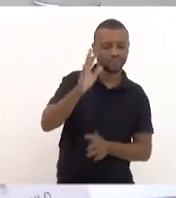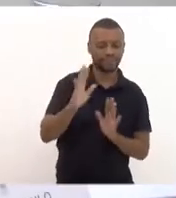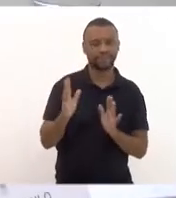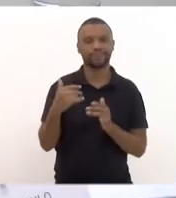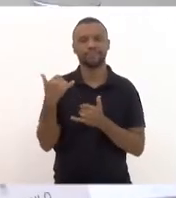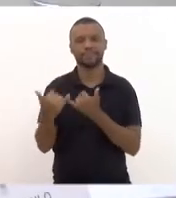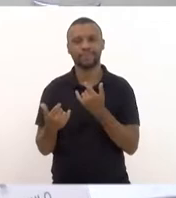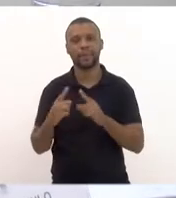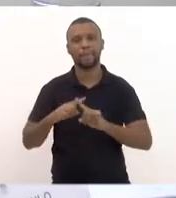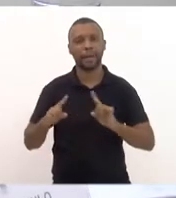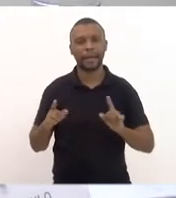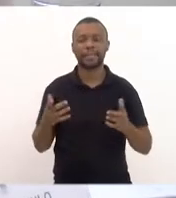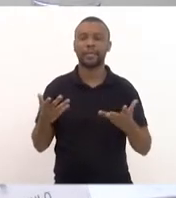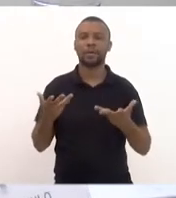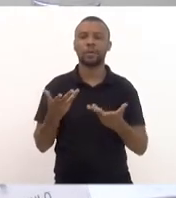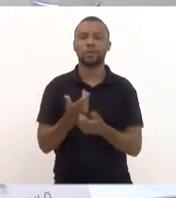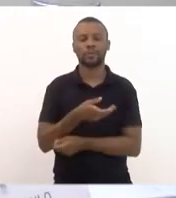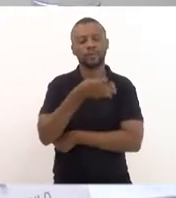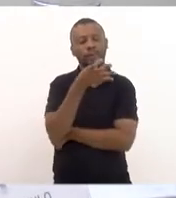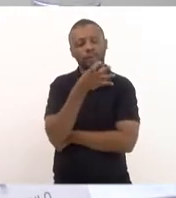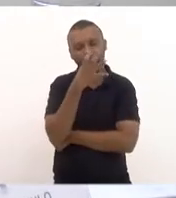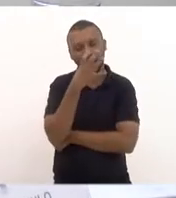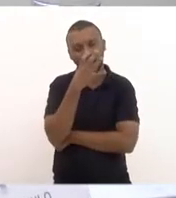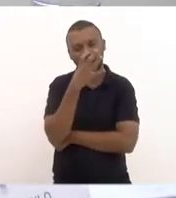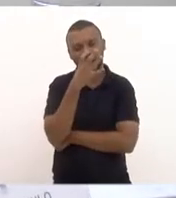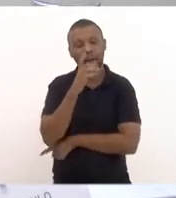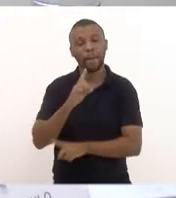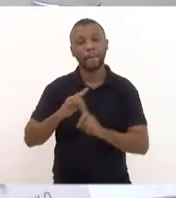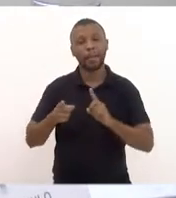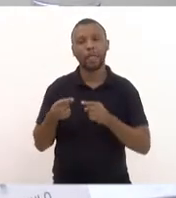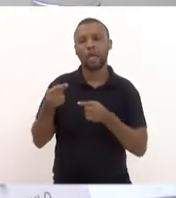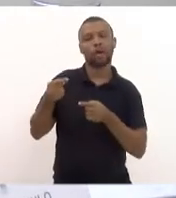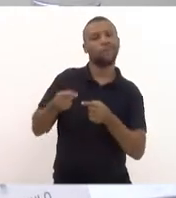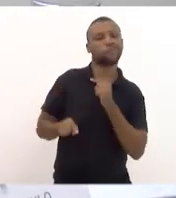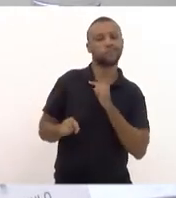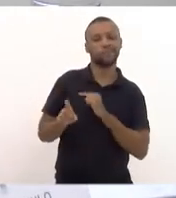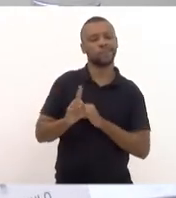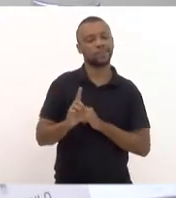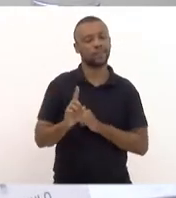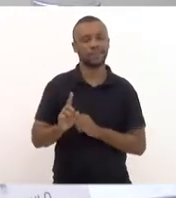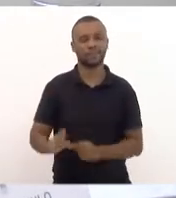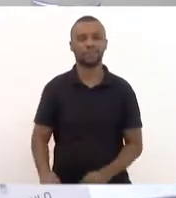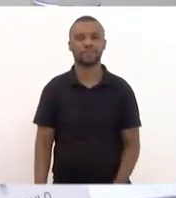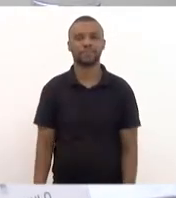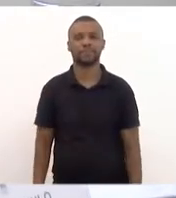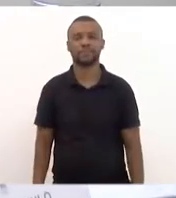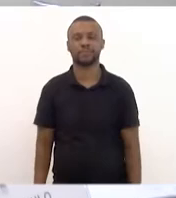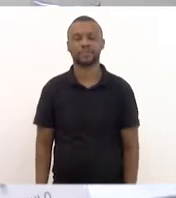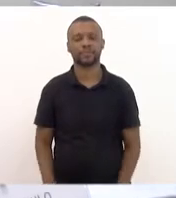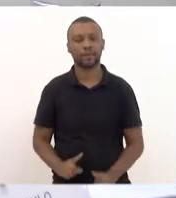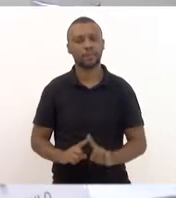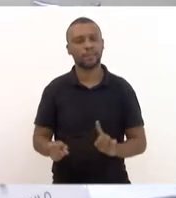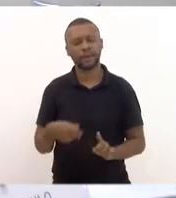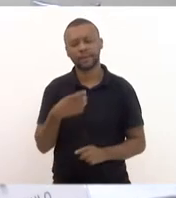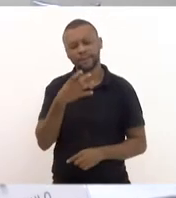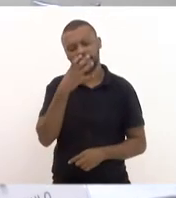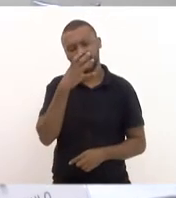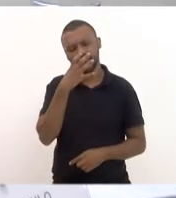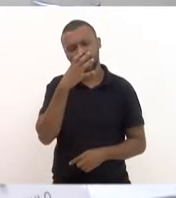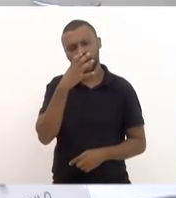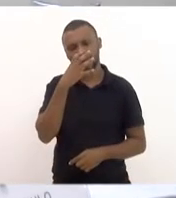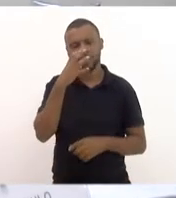recalcitrante. Eu sempre fico vendo, mas ele não quer cumprir o destino de futuro. Mas eu estava vendo a apresentação do